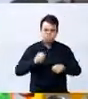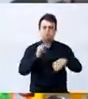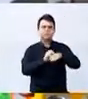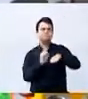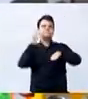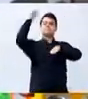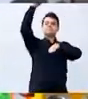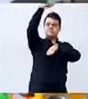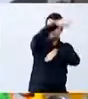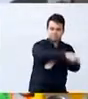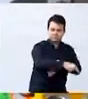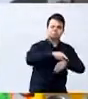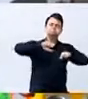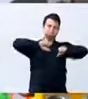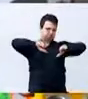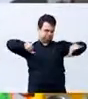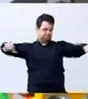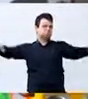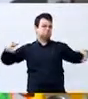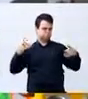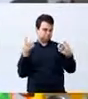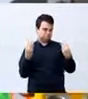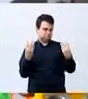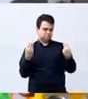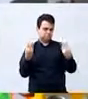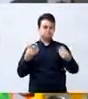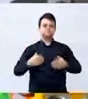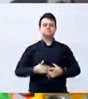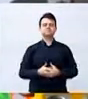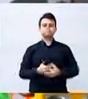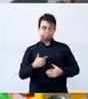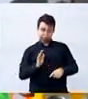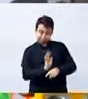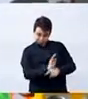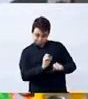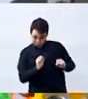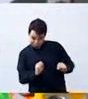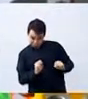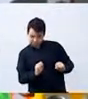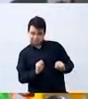salto, muita coisa. Isso te ajudaria? Sim.